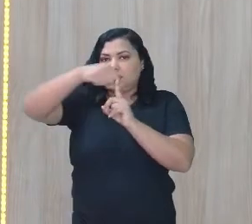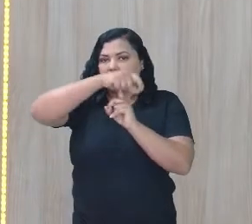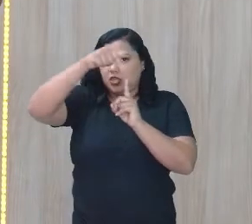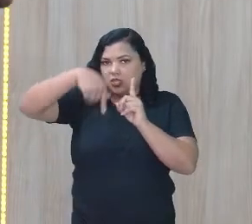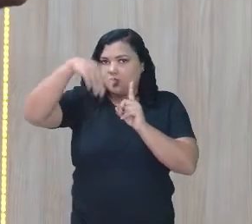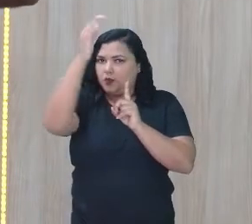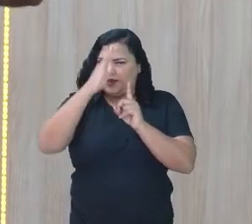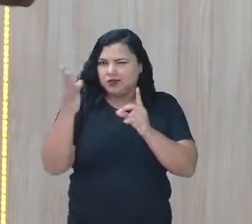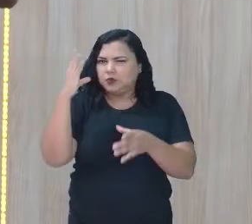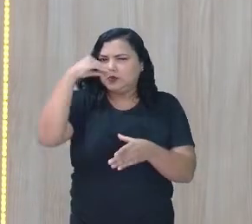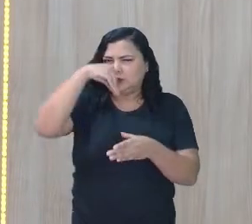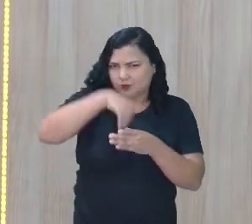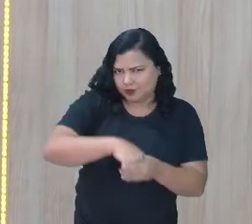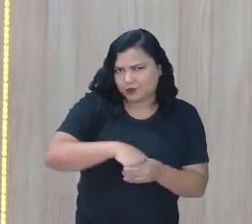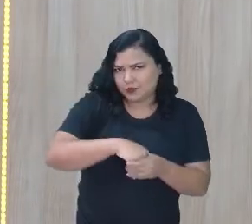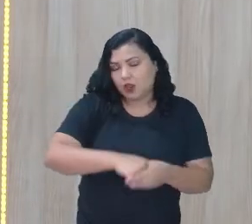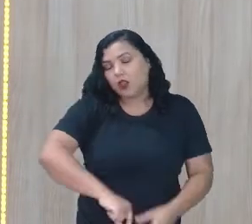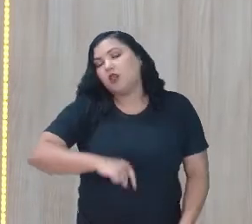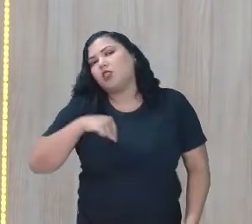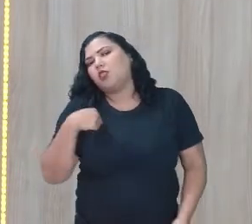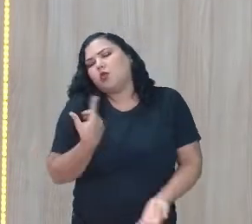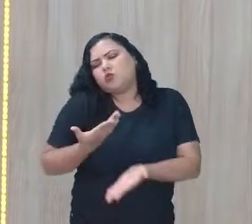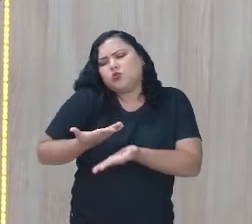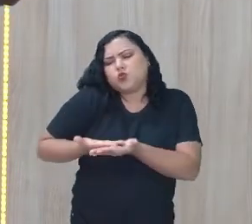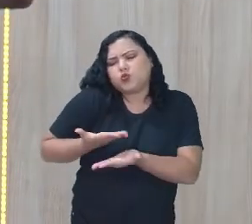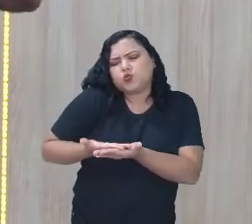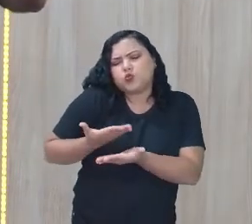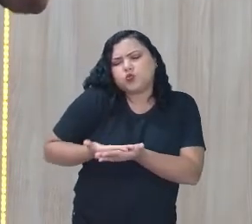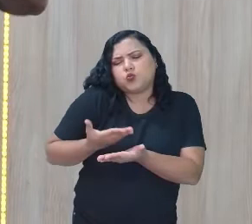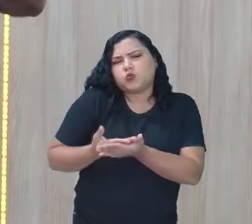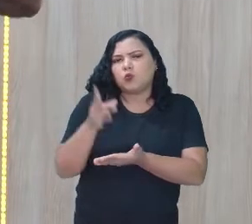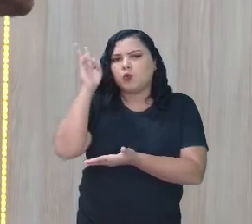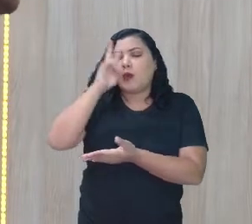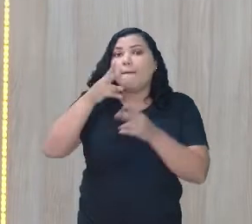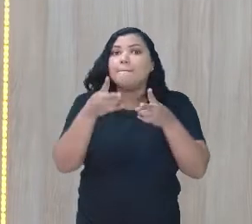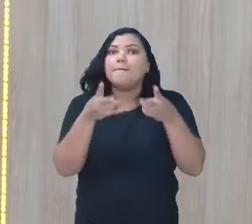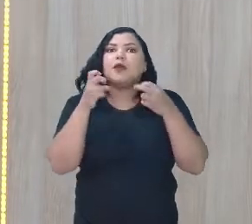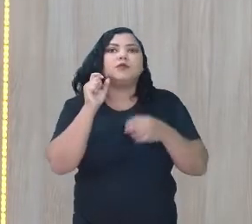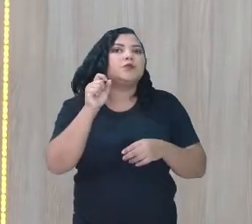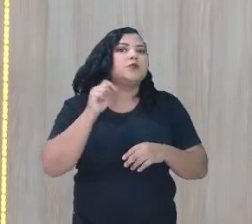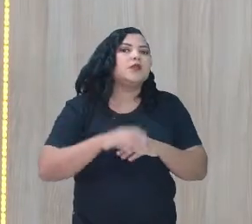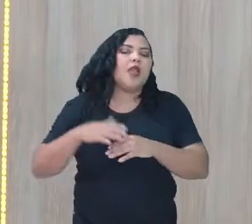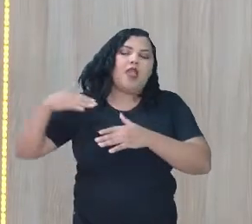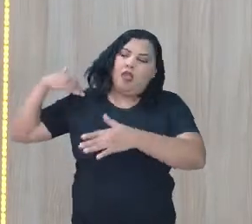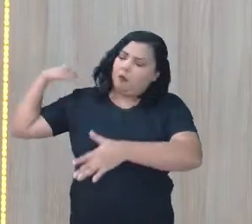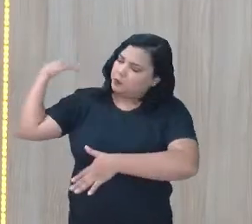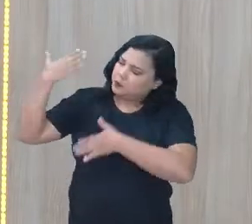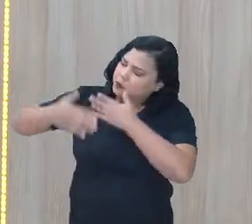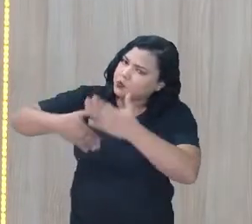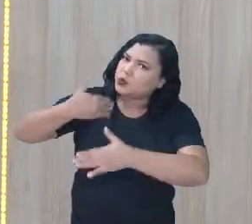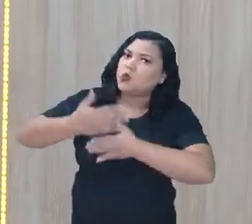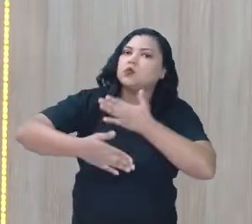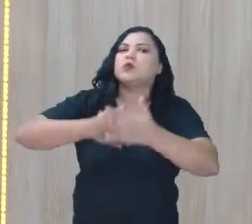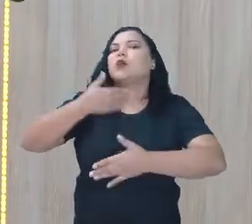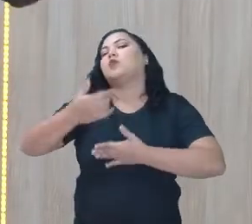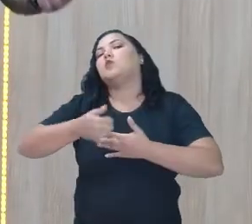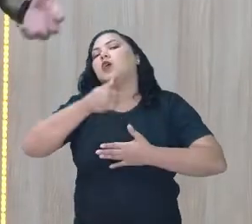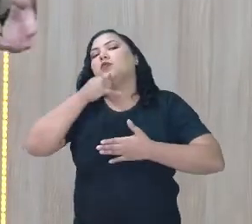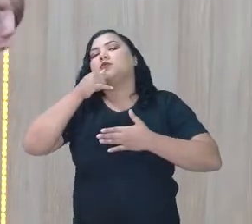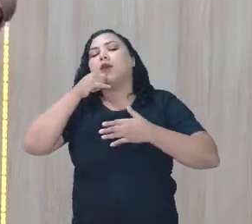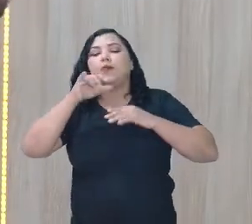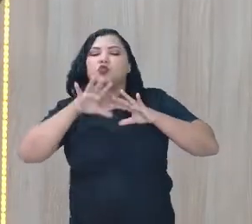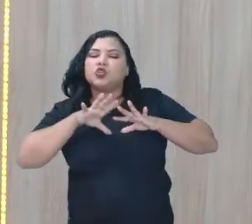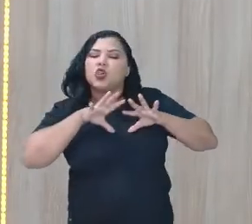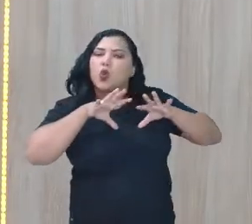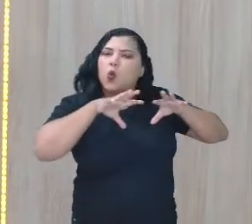por exemplo, a gente estudando a história, a gente vai perceber que o processo, né, de ocupação